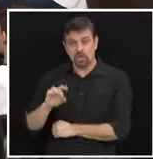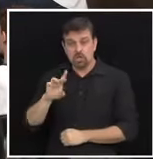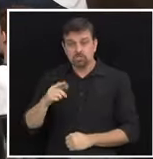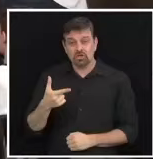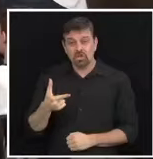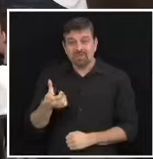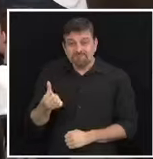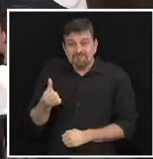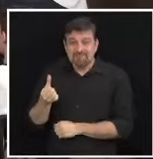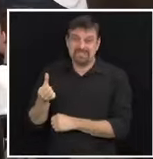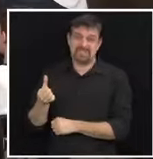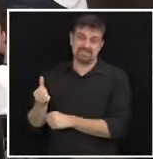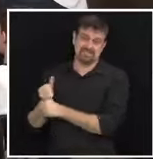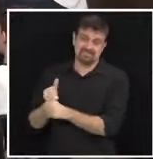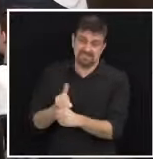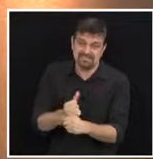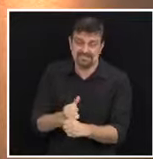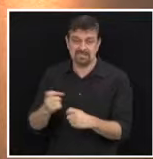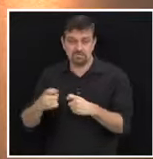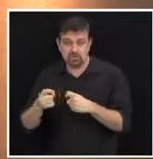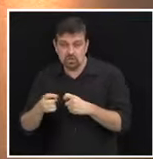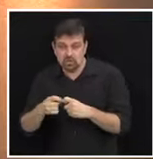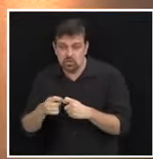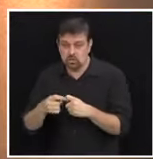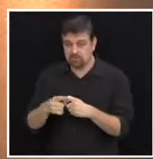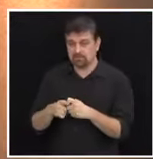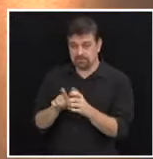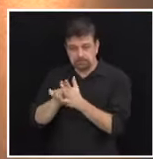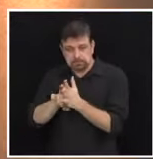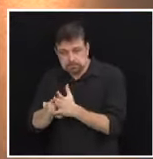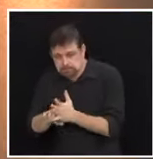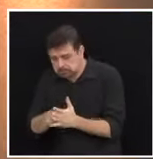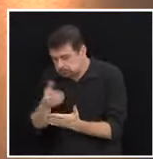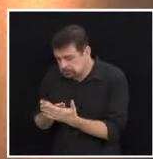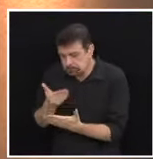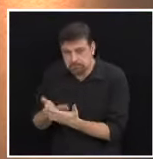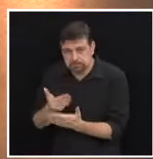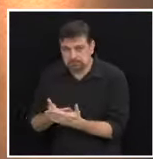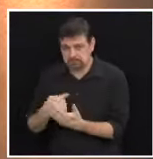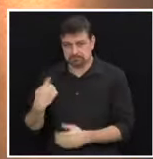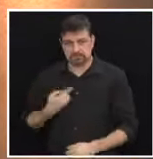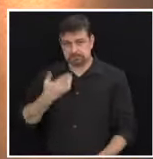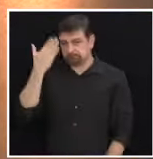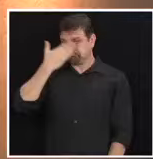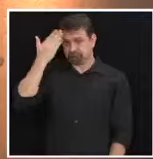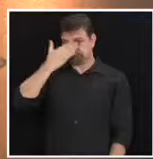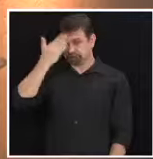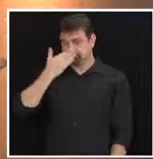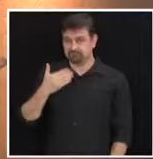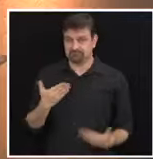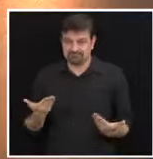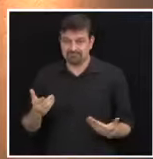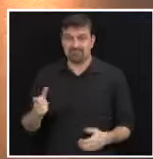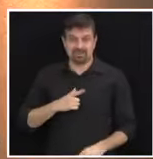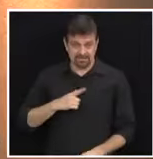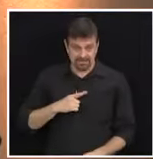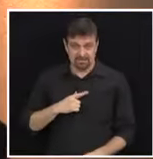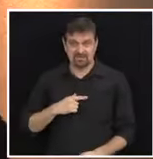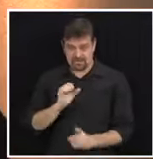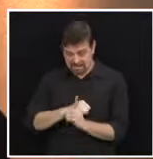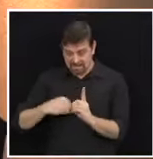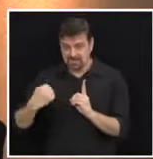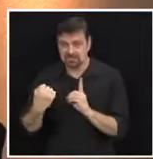idade. Então ela é democrática, um bichinho que você não enxerga nem a olho nu, mas ele está aí e nós